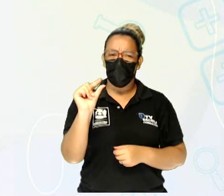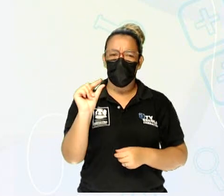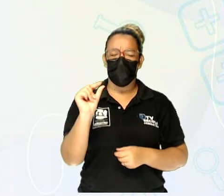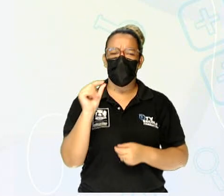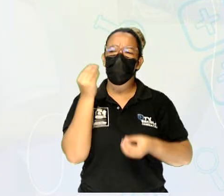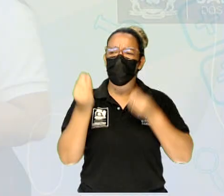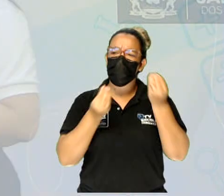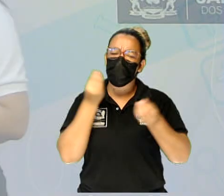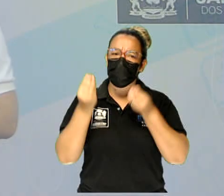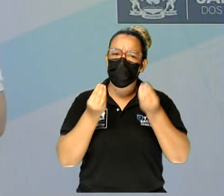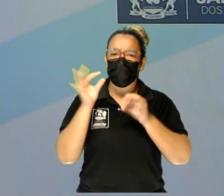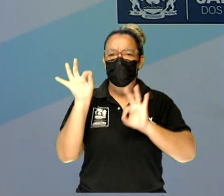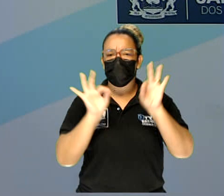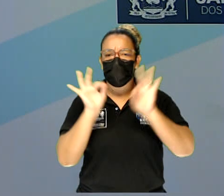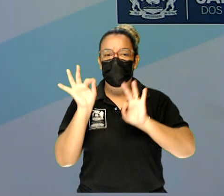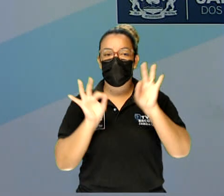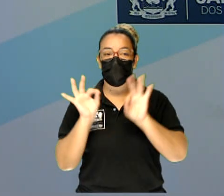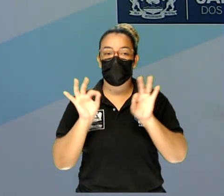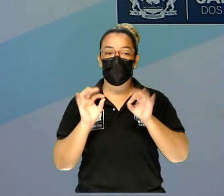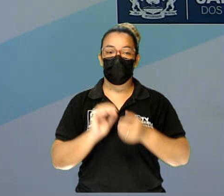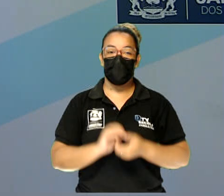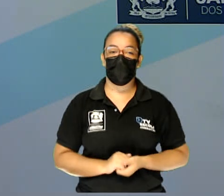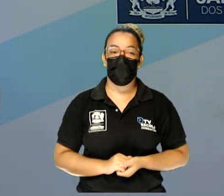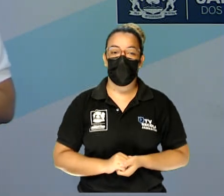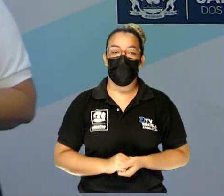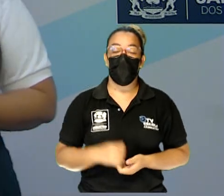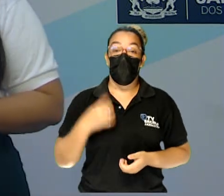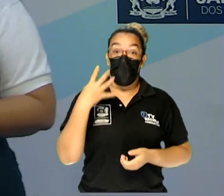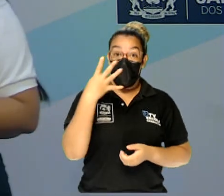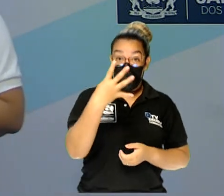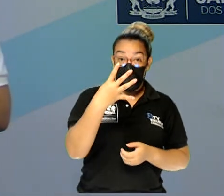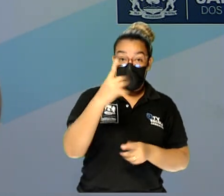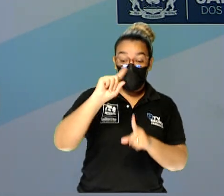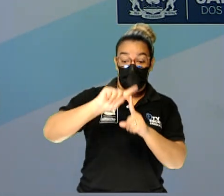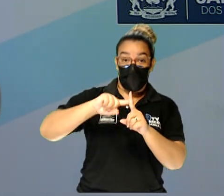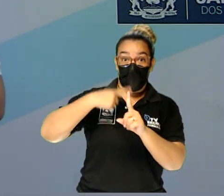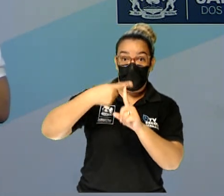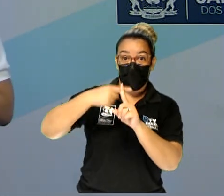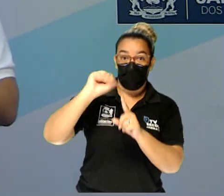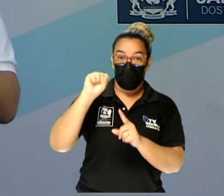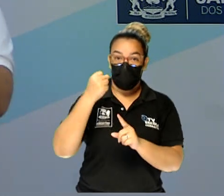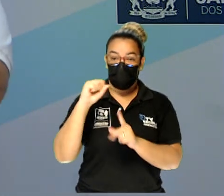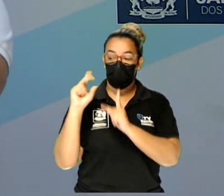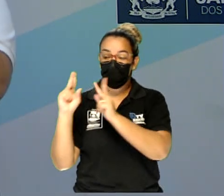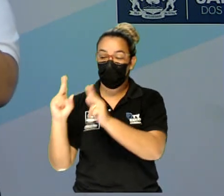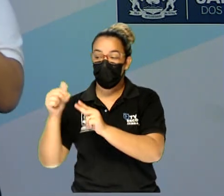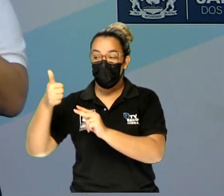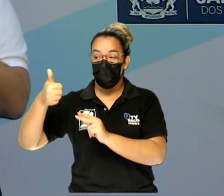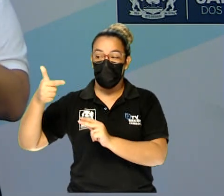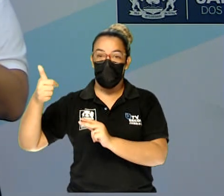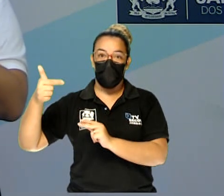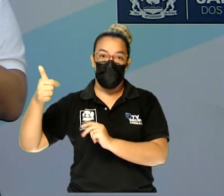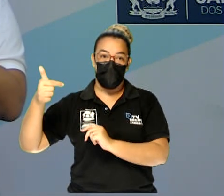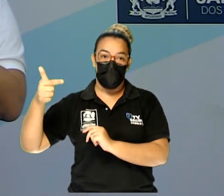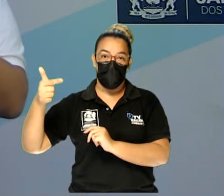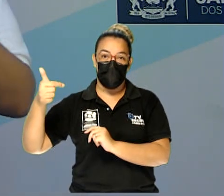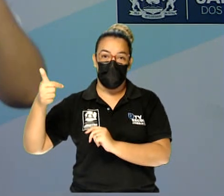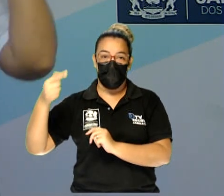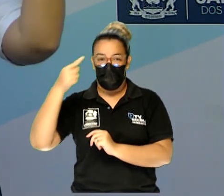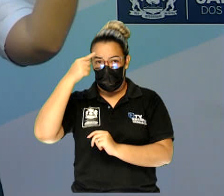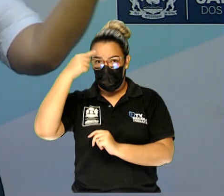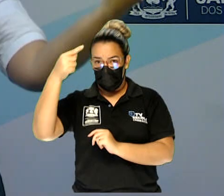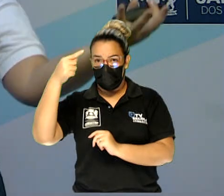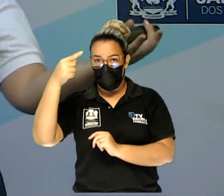aqui? Vamos lá. 4 mais 8, não deu 12? Lembra que quando agrupa 10,